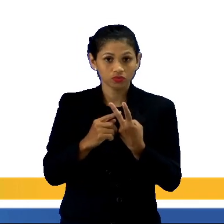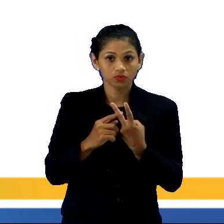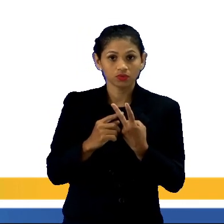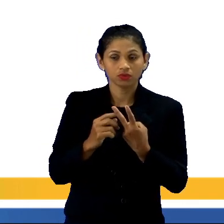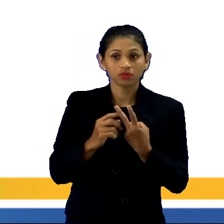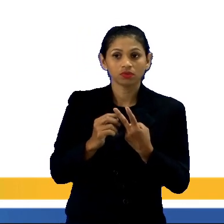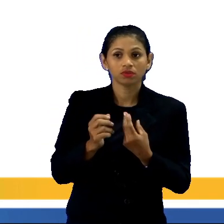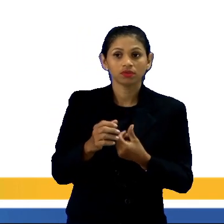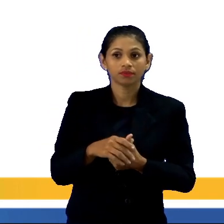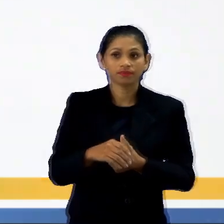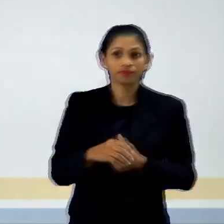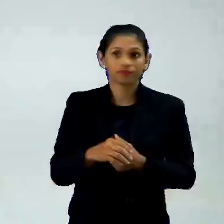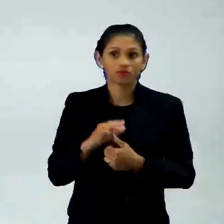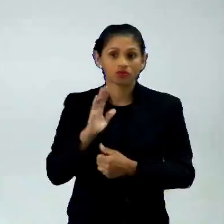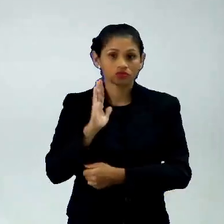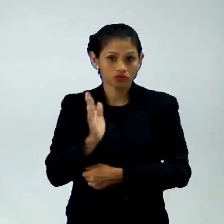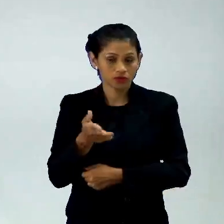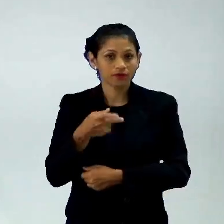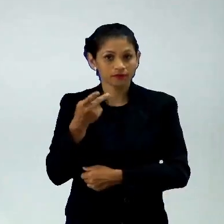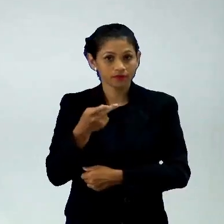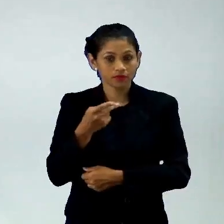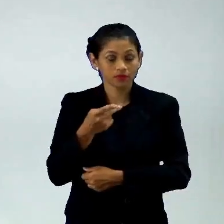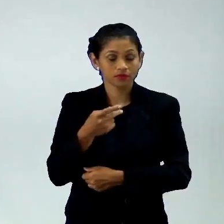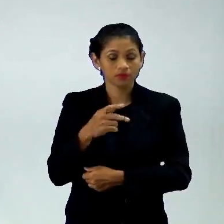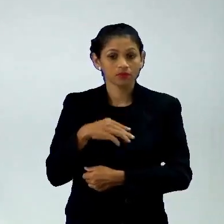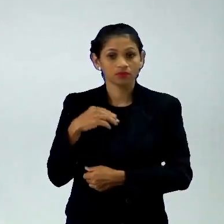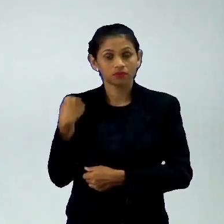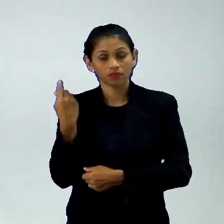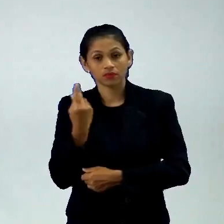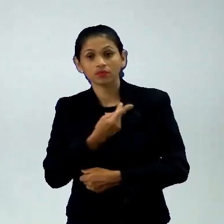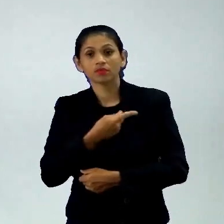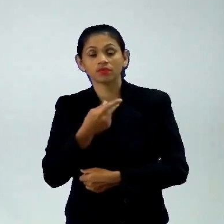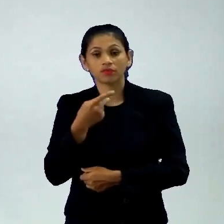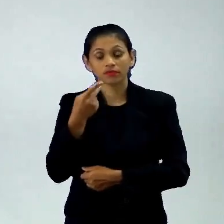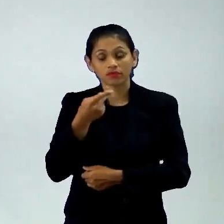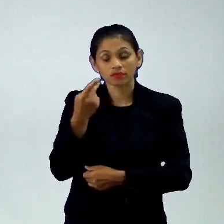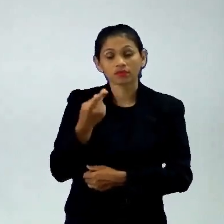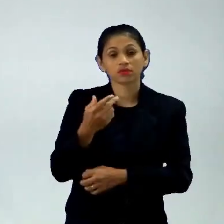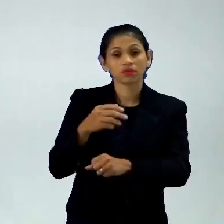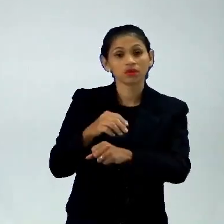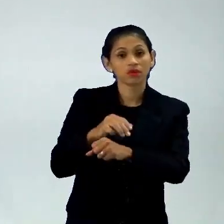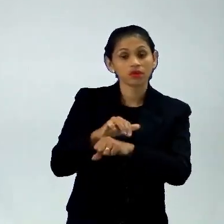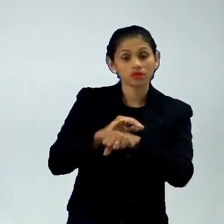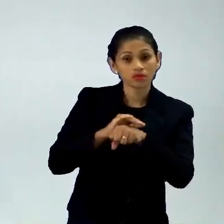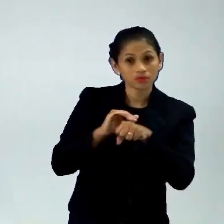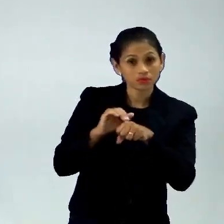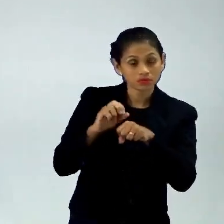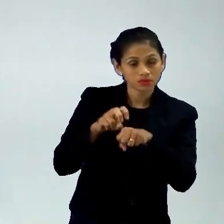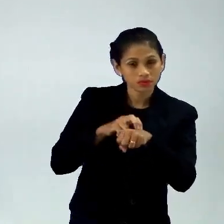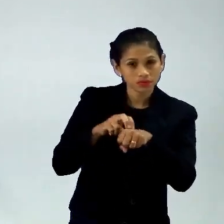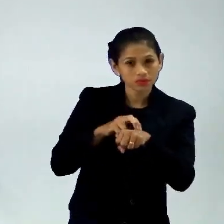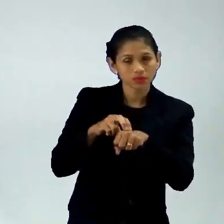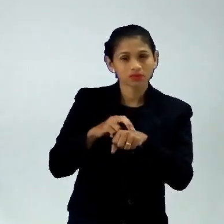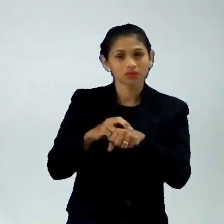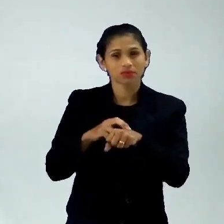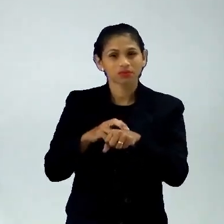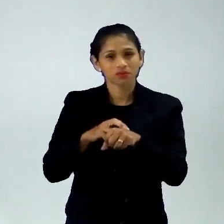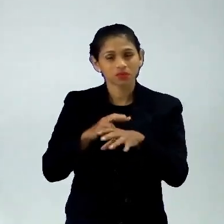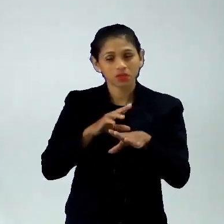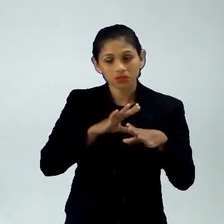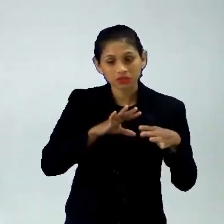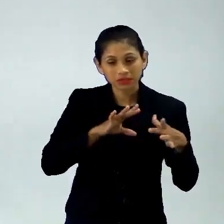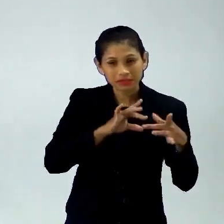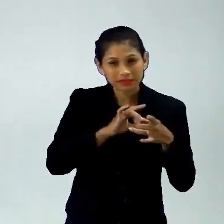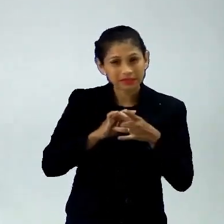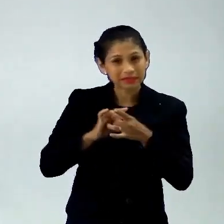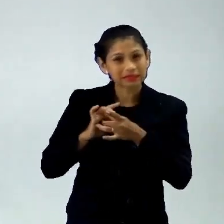para vocês. Quando a gente fala sobre o sistema nervoso, por exemplo, lembra que é aquela nossa rede de comunicação. Quando a gente sente até que algo